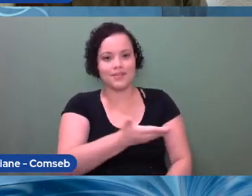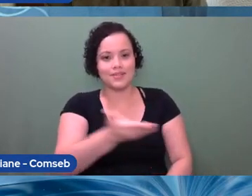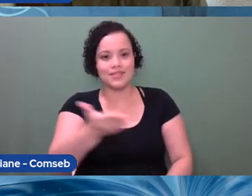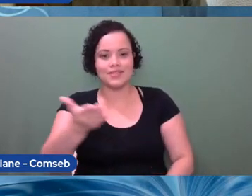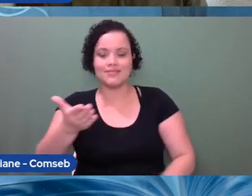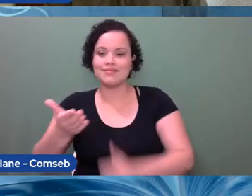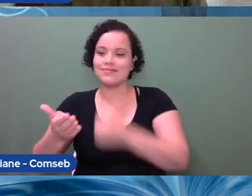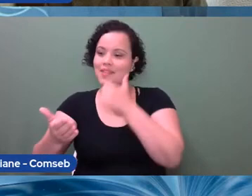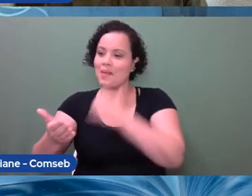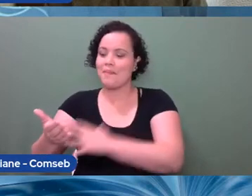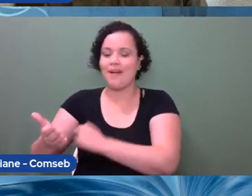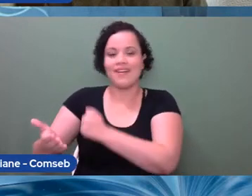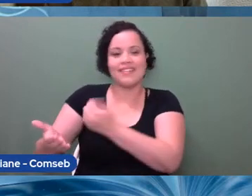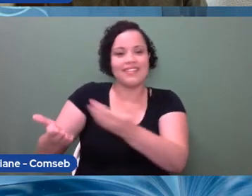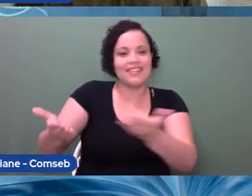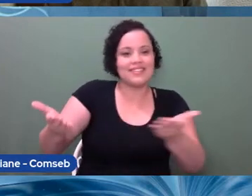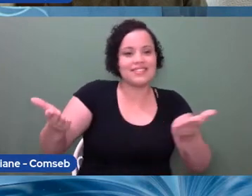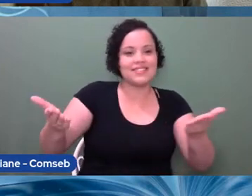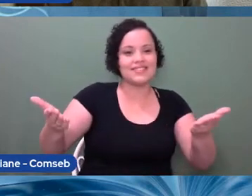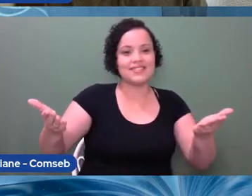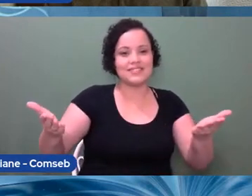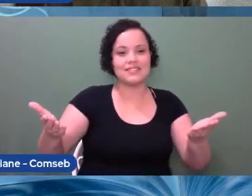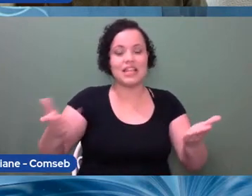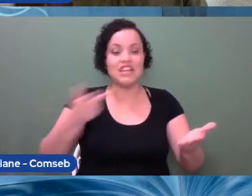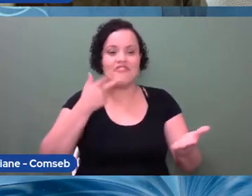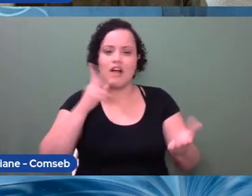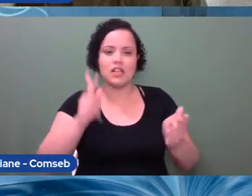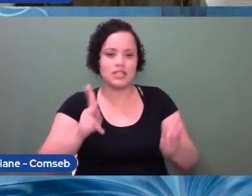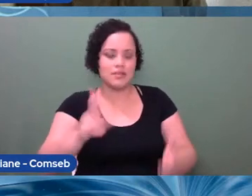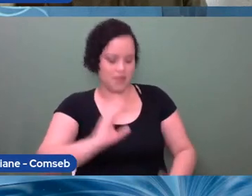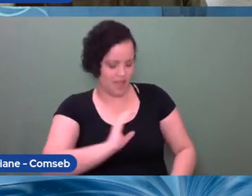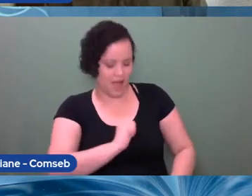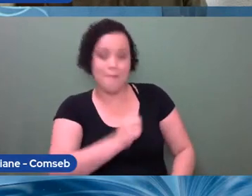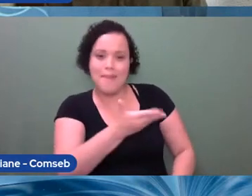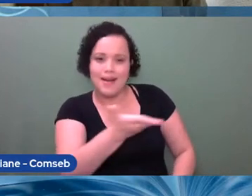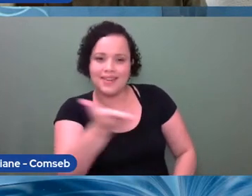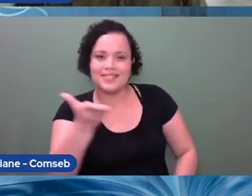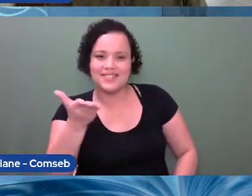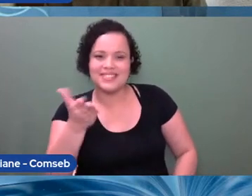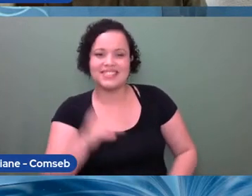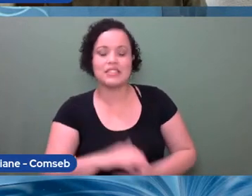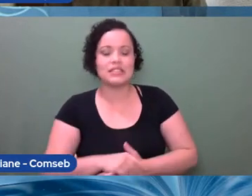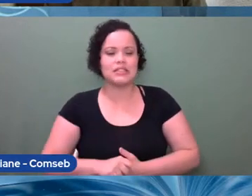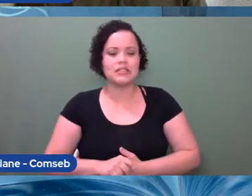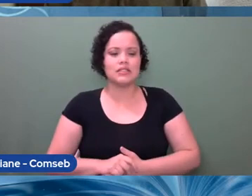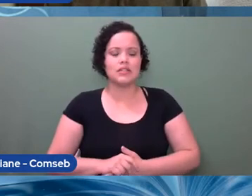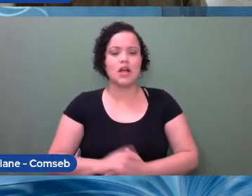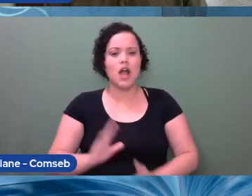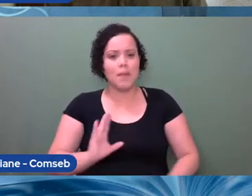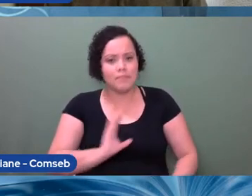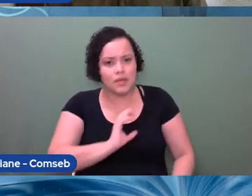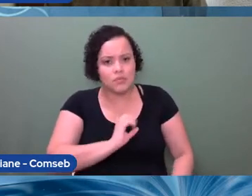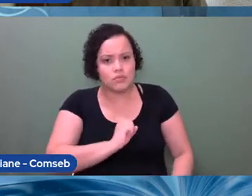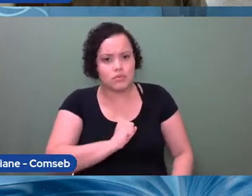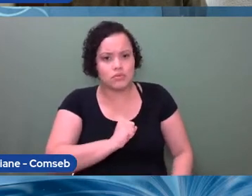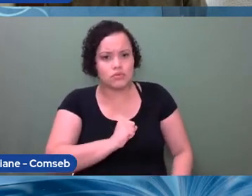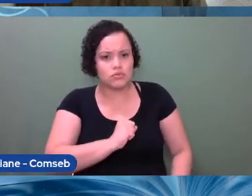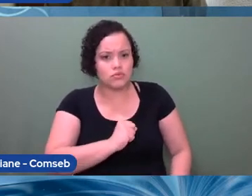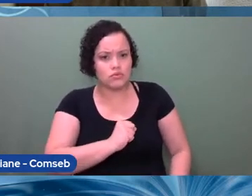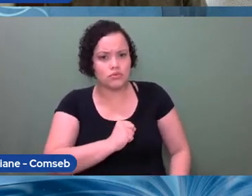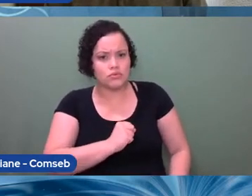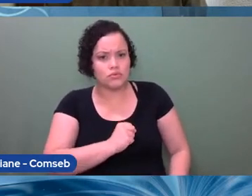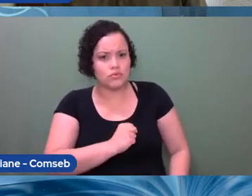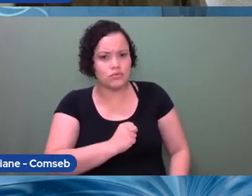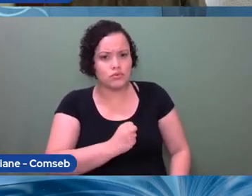Amados, ele chama todo mundo de amados, ou seja, nos amamos, né? Amados, amemos uns aos outros. Ou